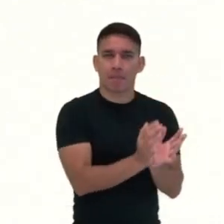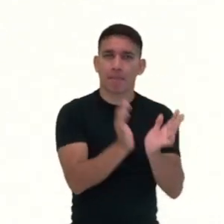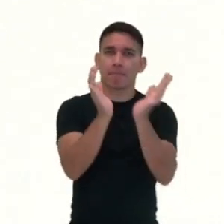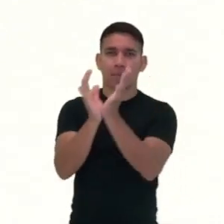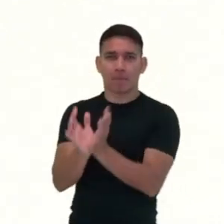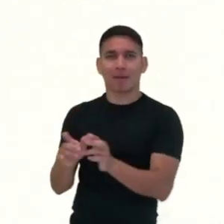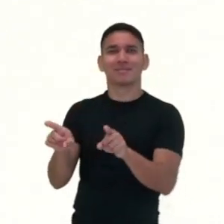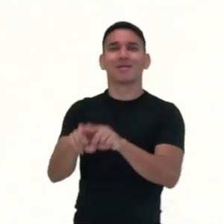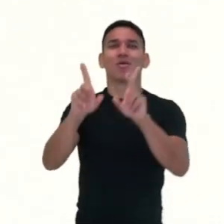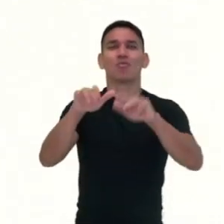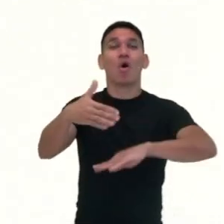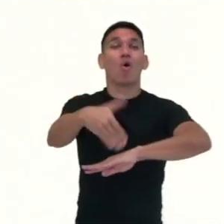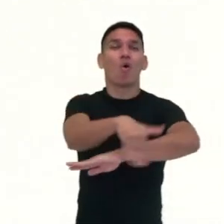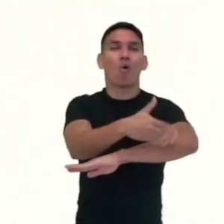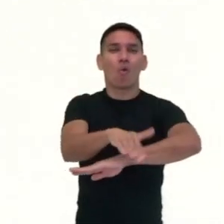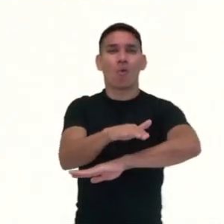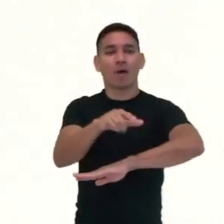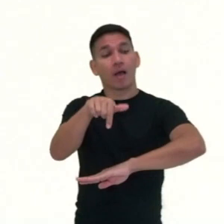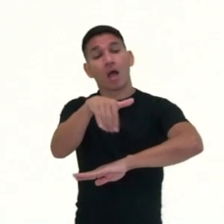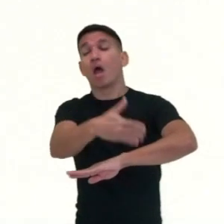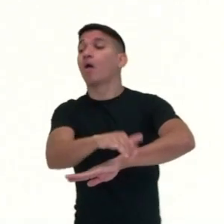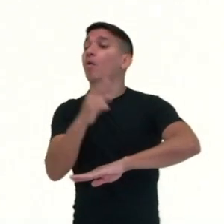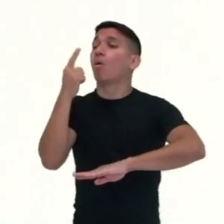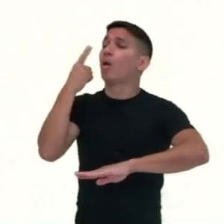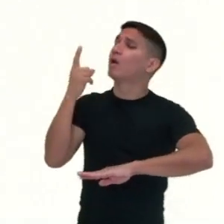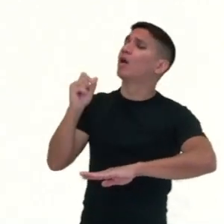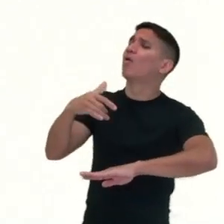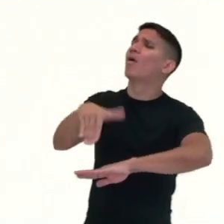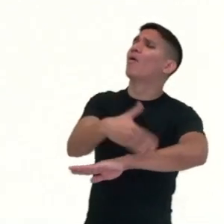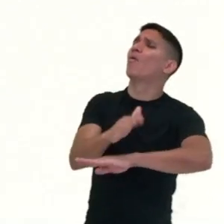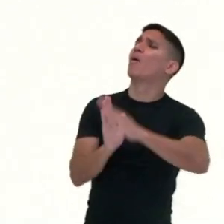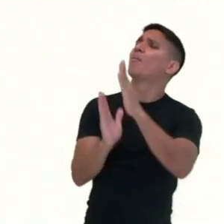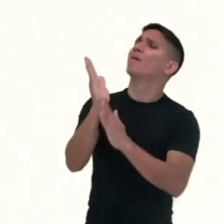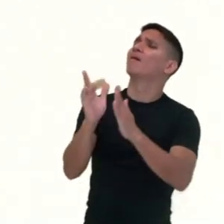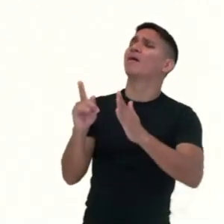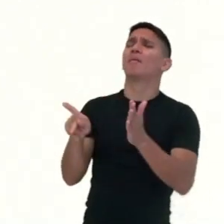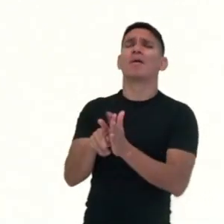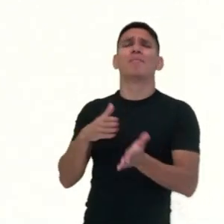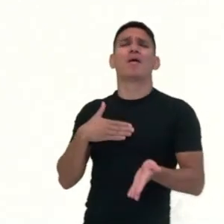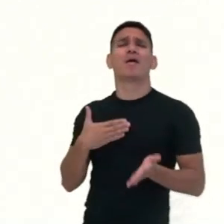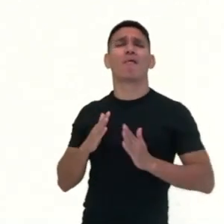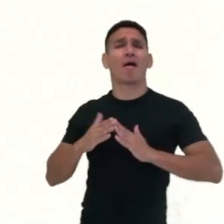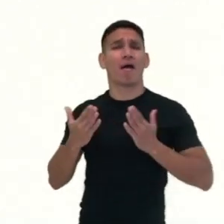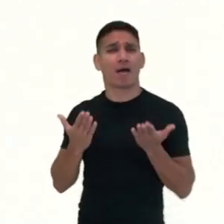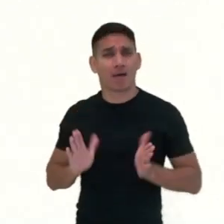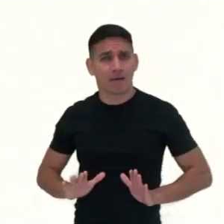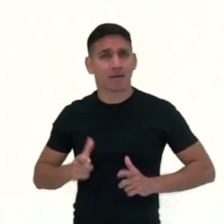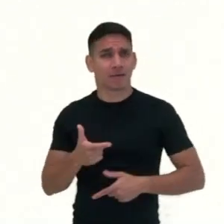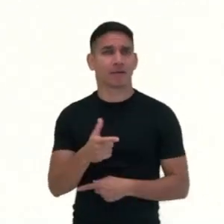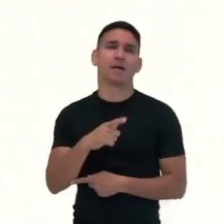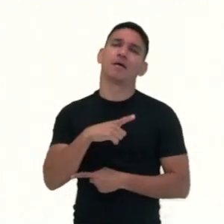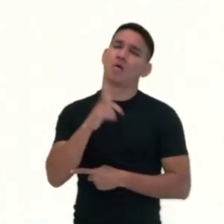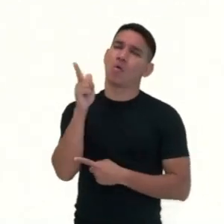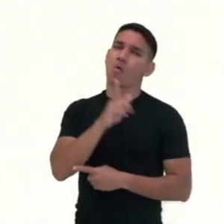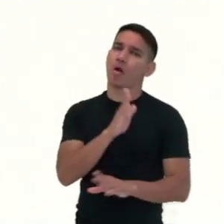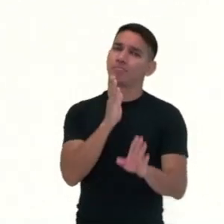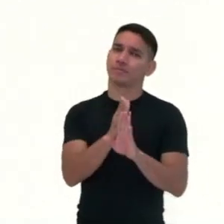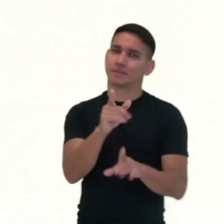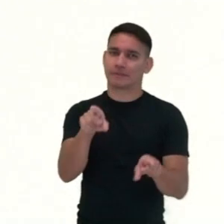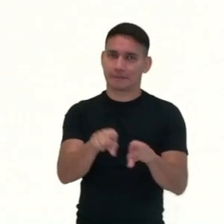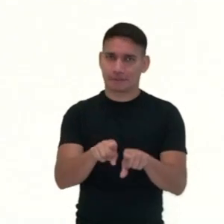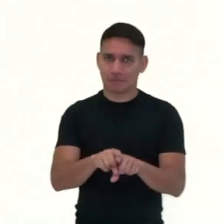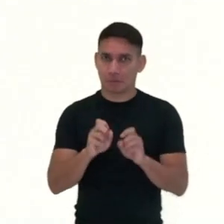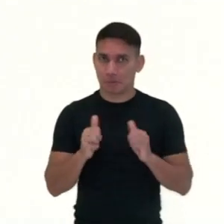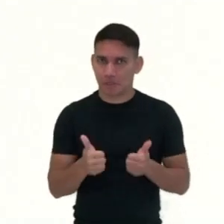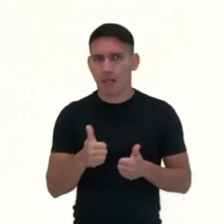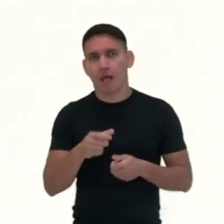paralelas, né? Então, facilmente a gente consegue. Qual que é a rua paralela, por exemplo, a rua que eu moro, né? Então, você consegue identificar isso também, tá bom?